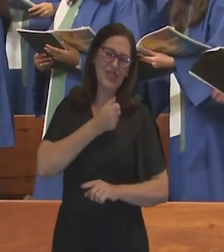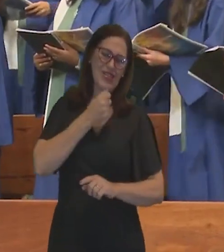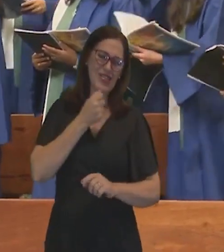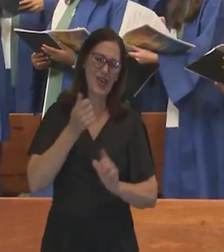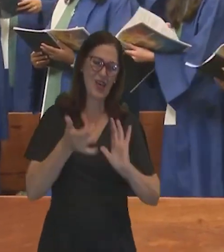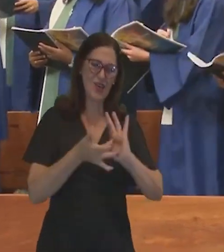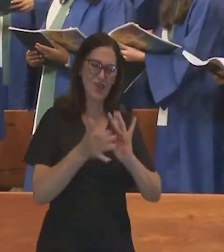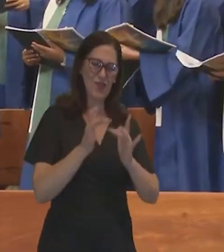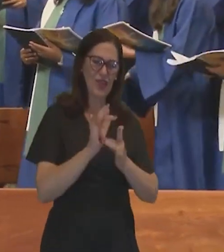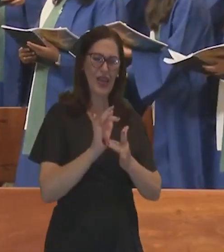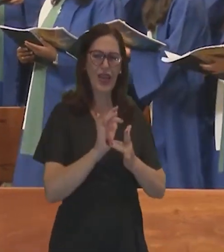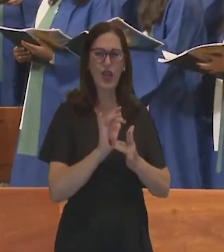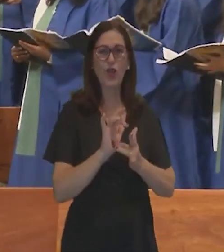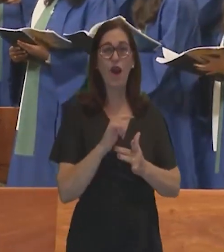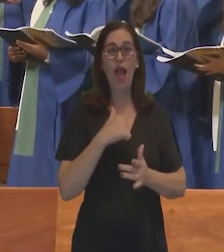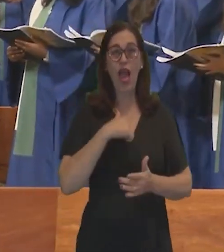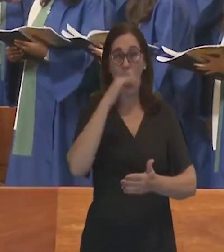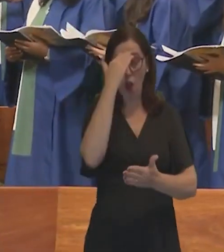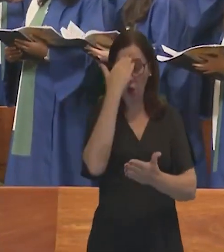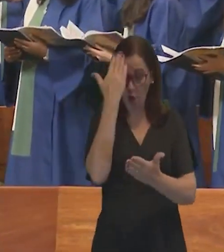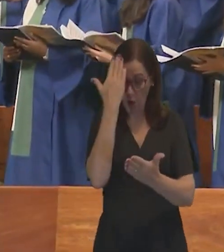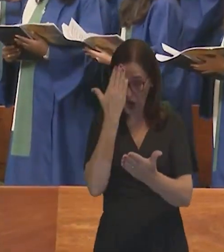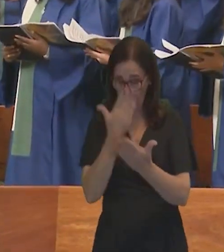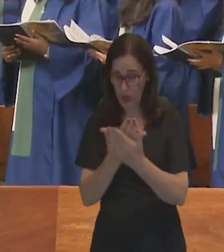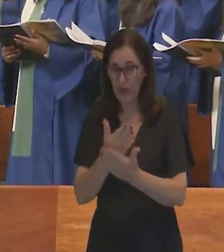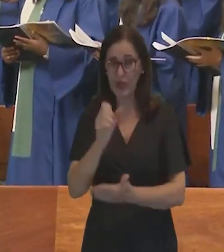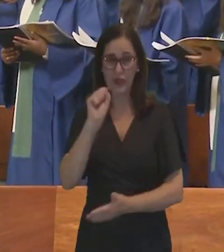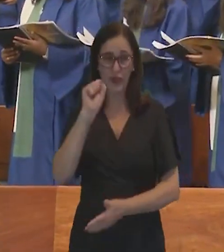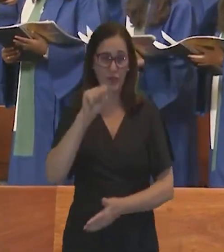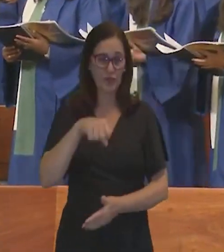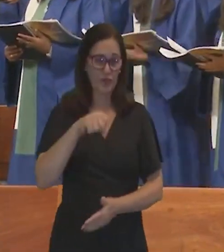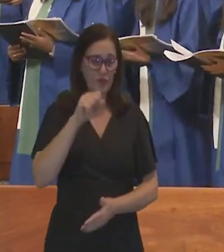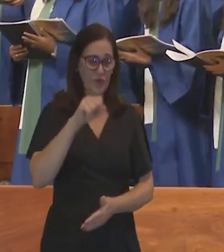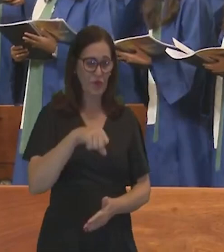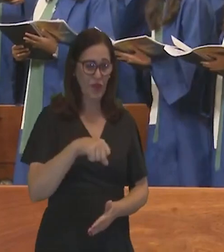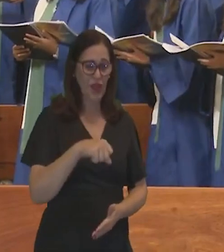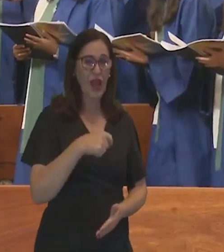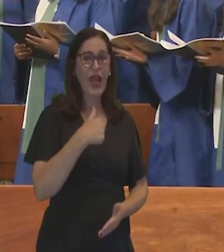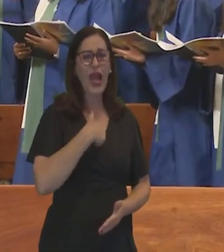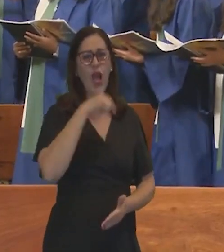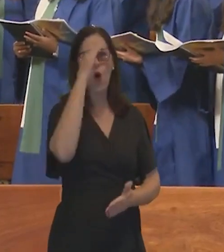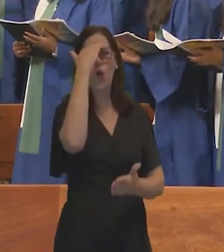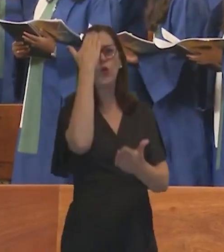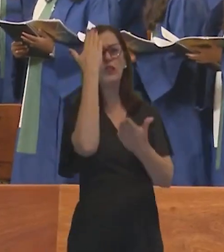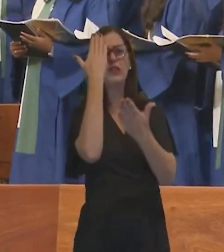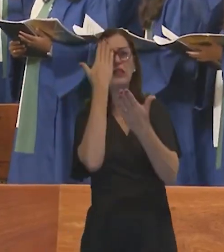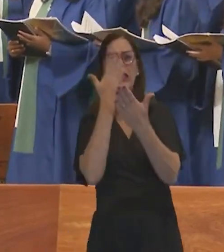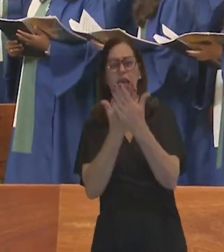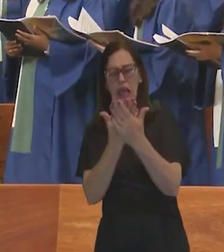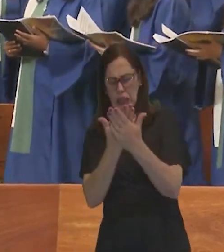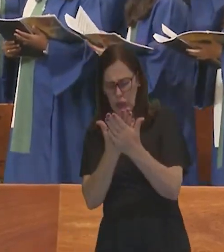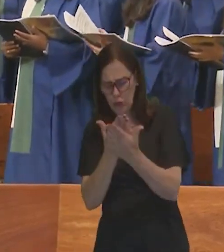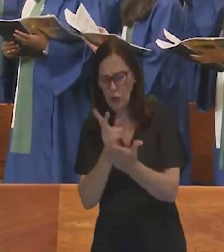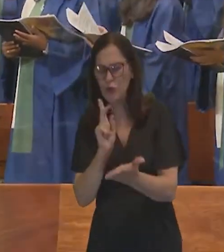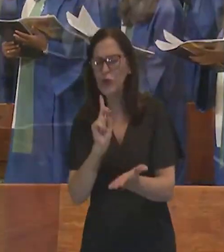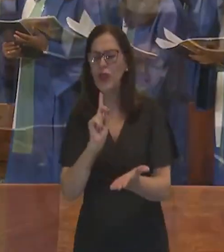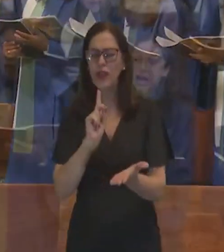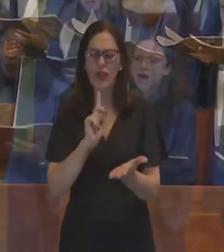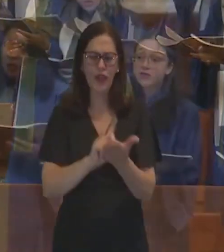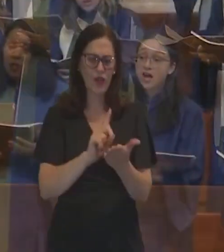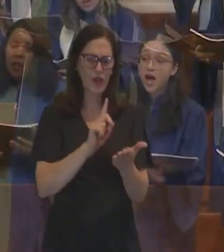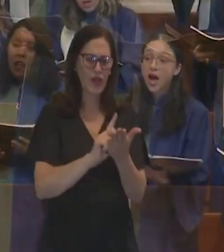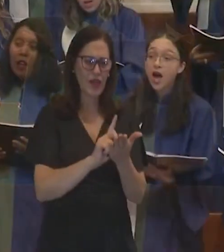encontrar eu creio Sim eu creio sim